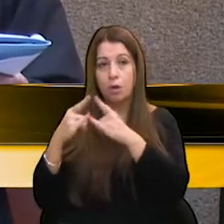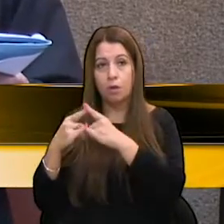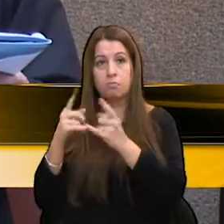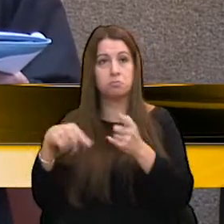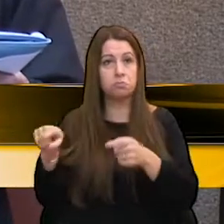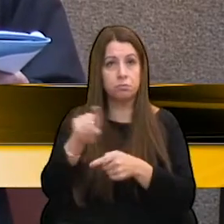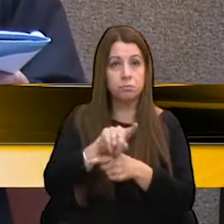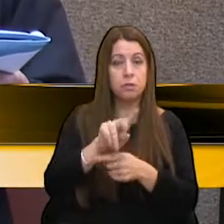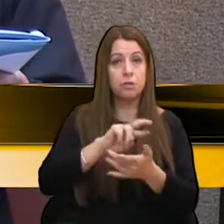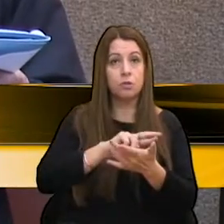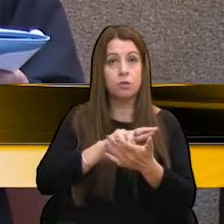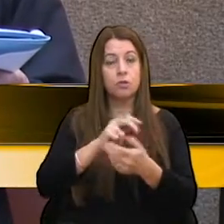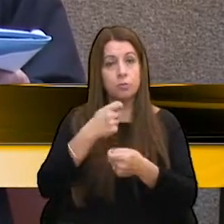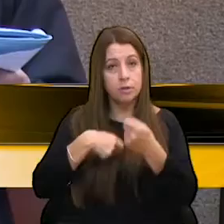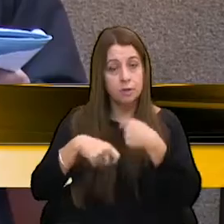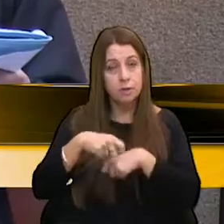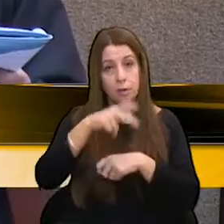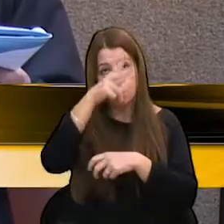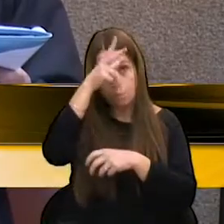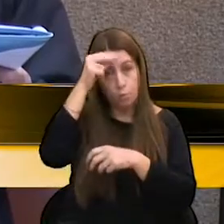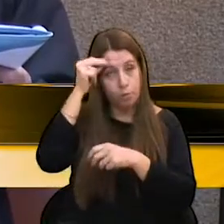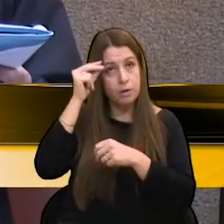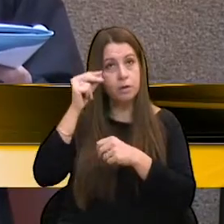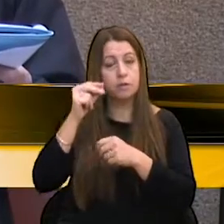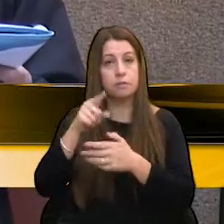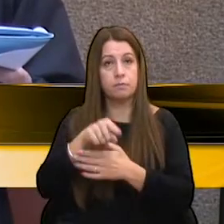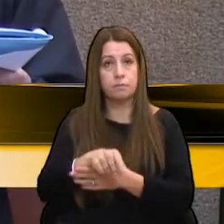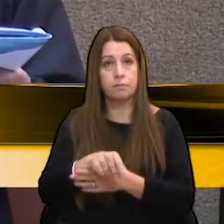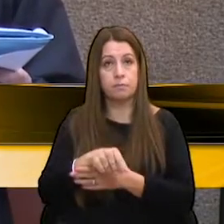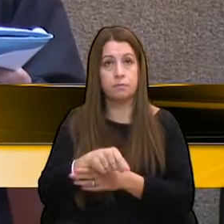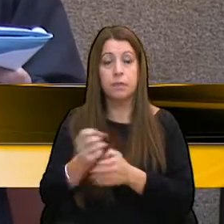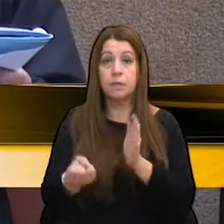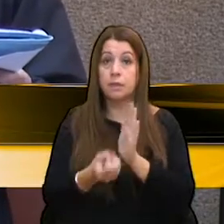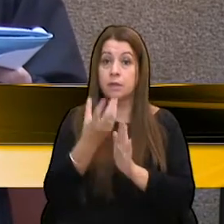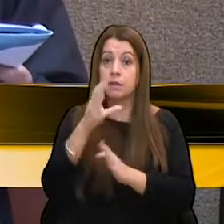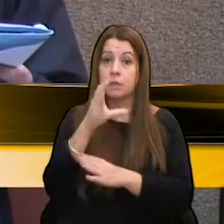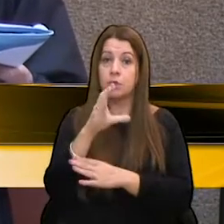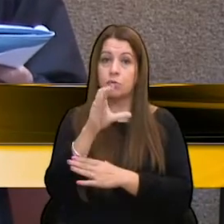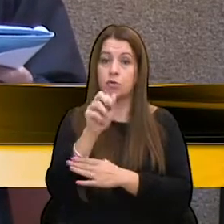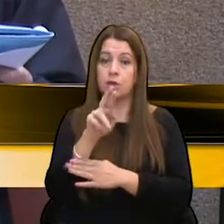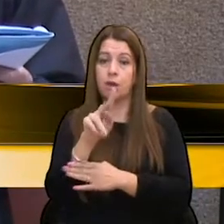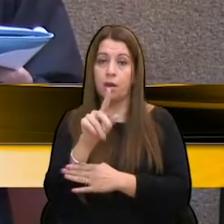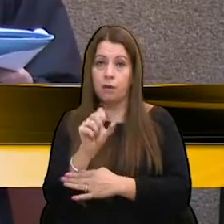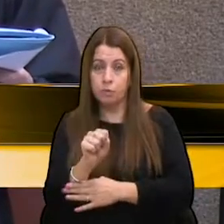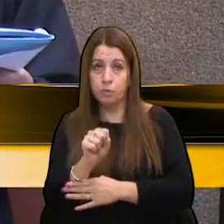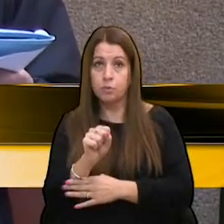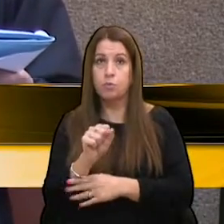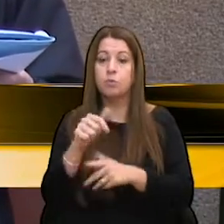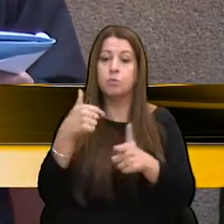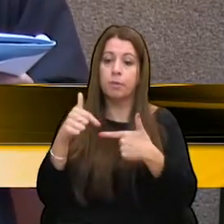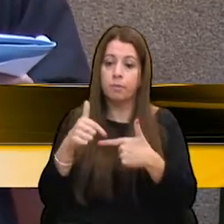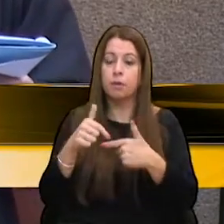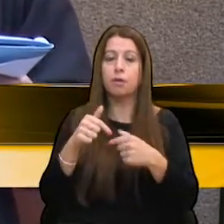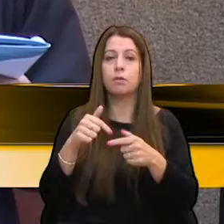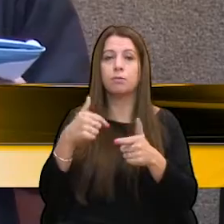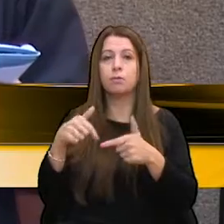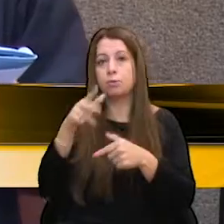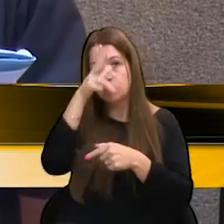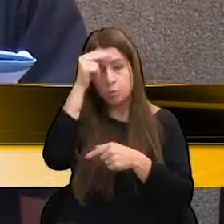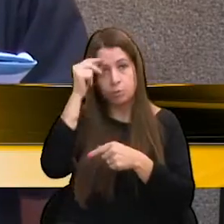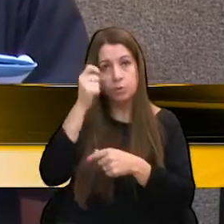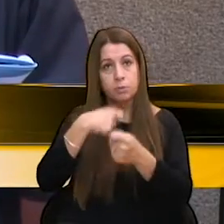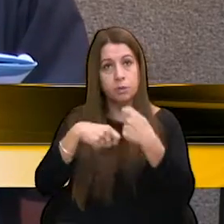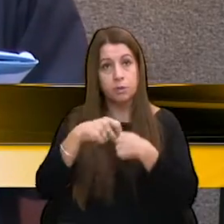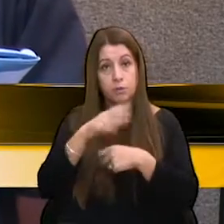entidades da administração pública municipal, criação de cargos, funções e empregos públicos na